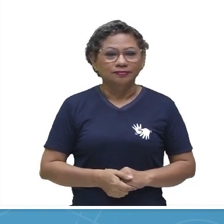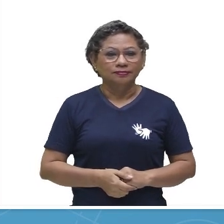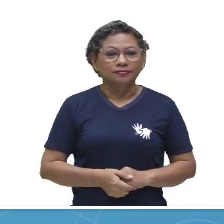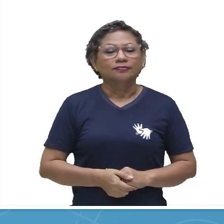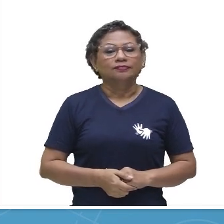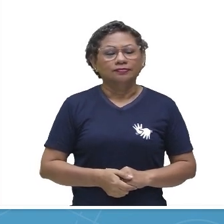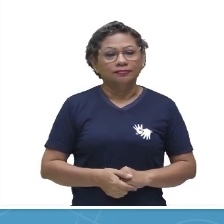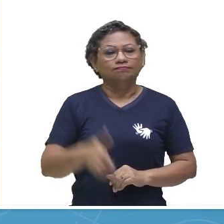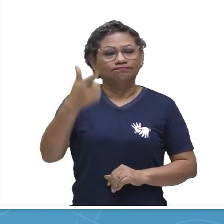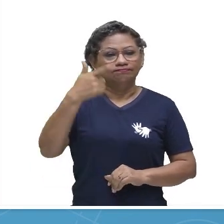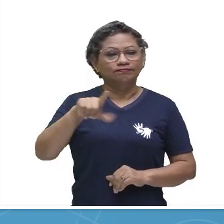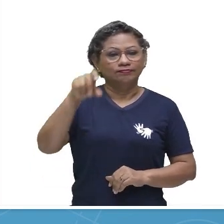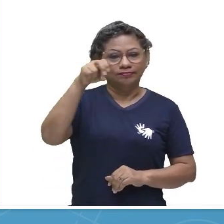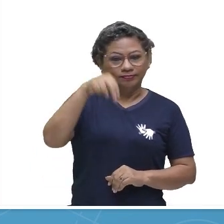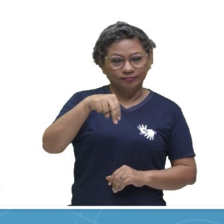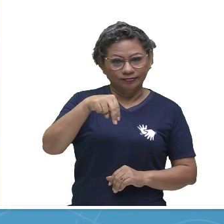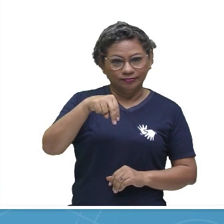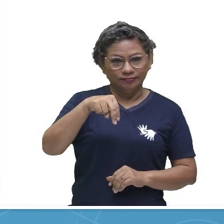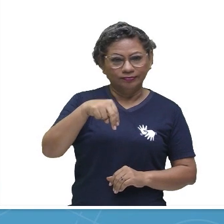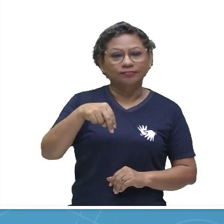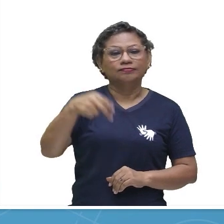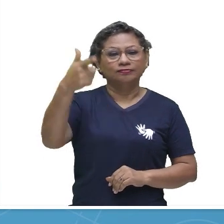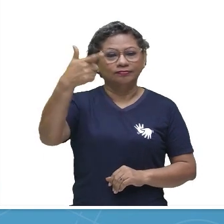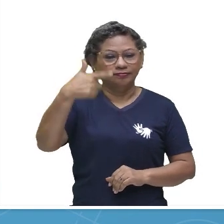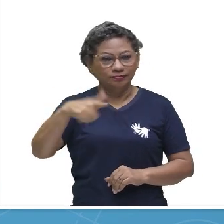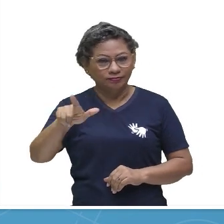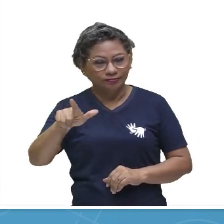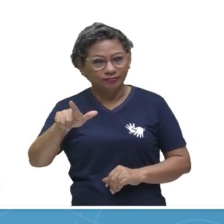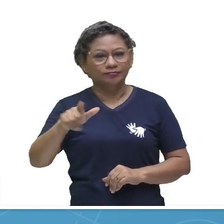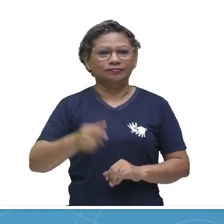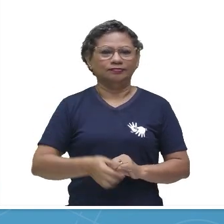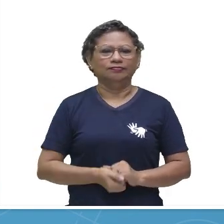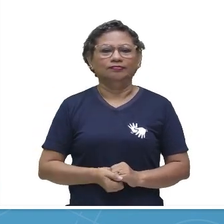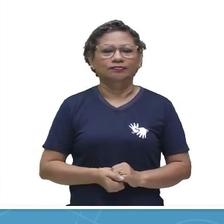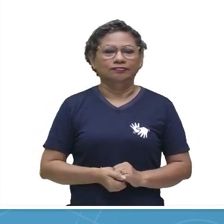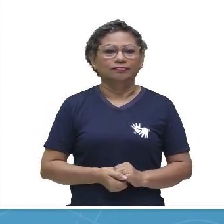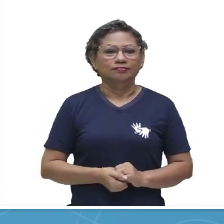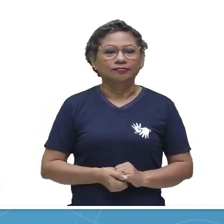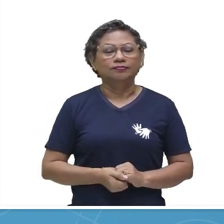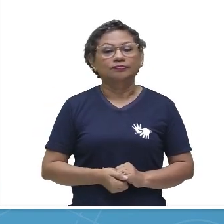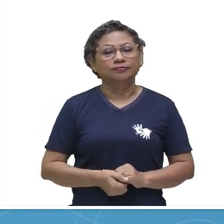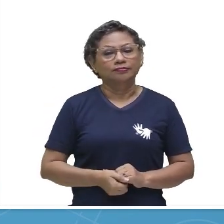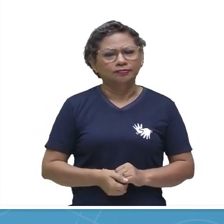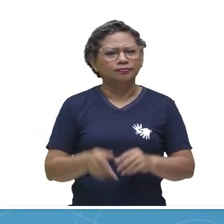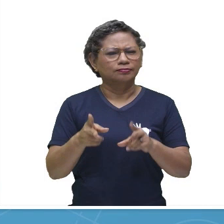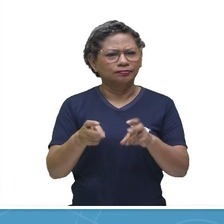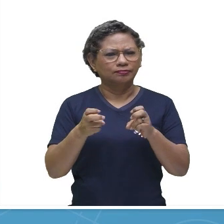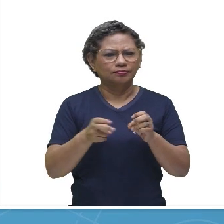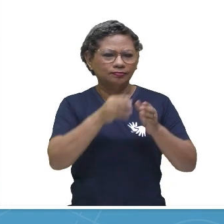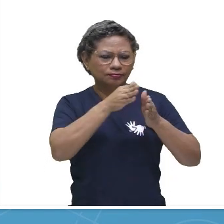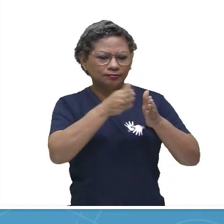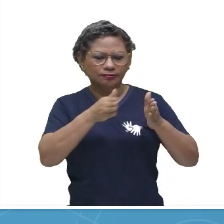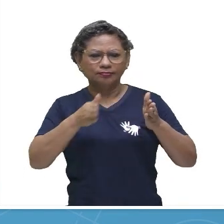igual a B. Onde o A é igual à base, B, que é a resposta da operação,